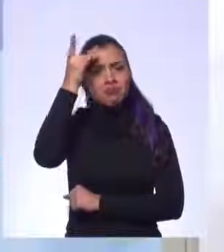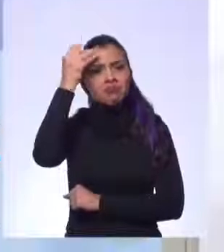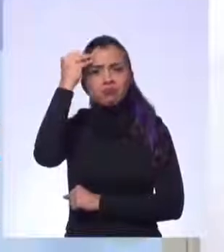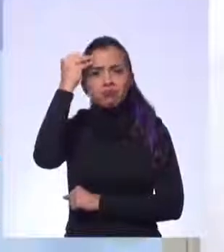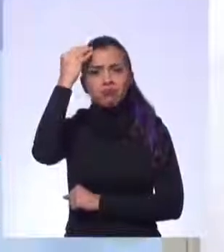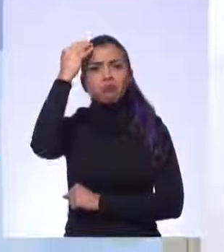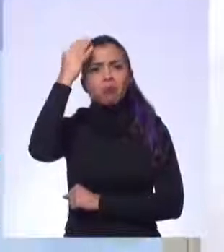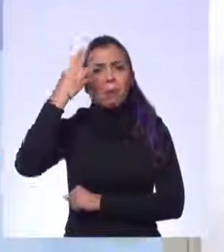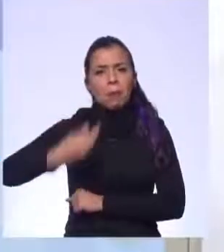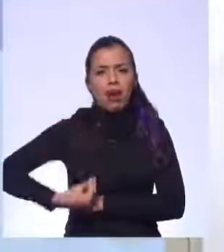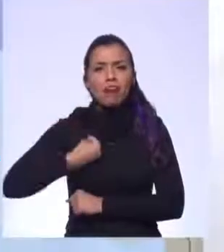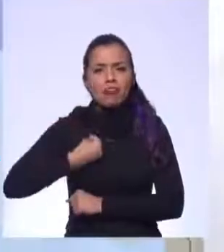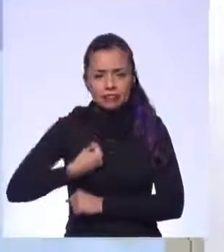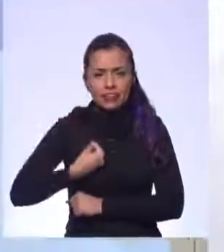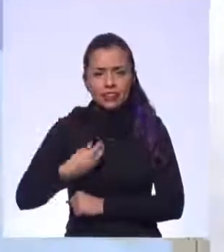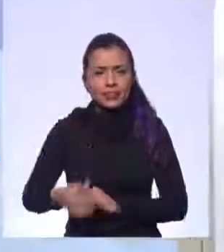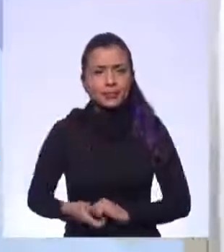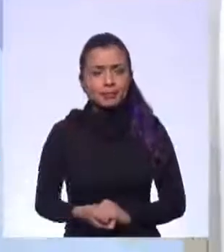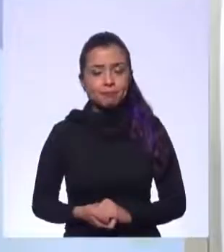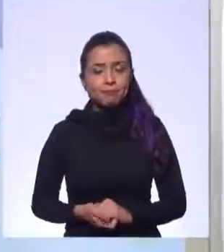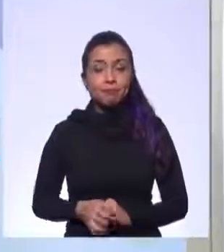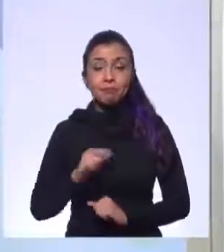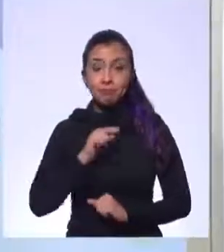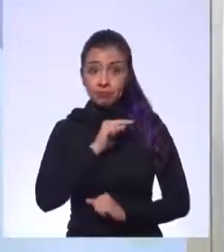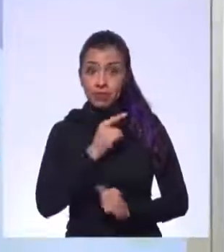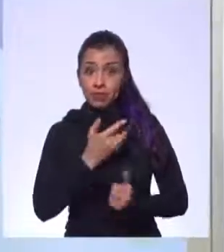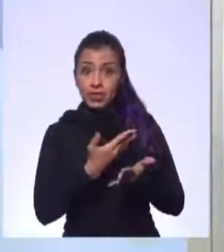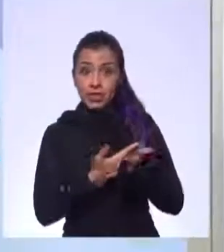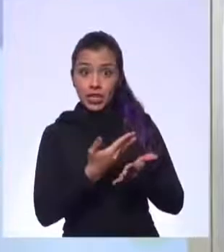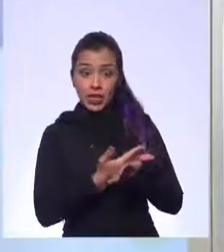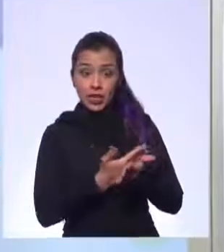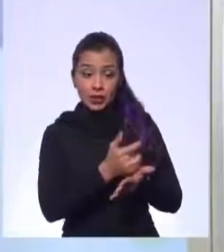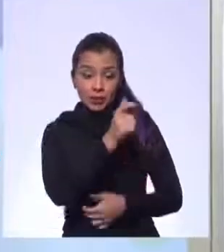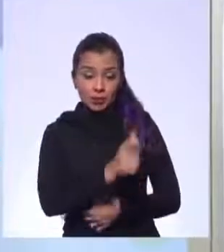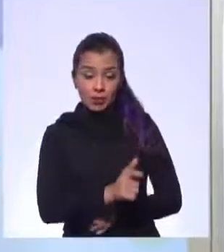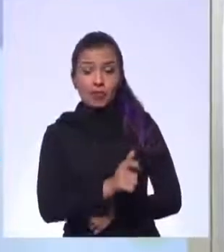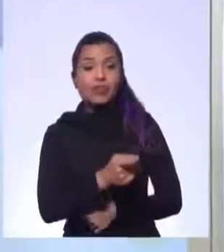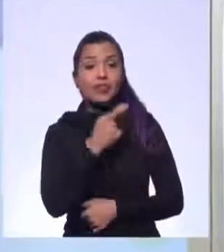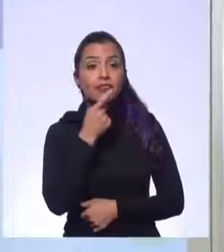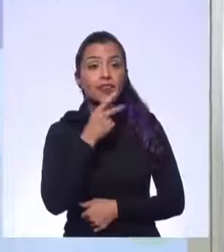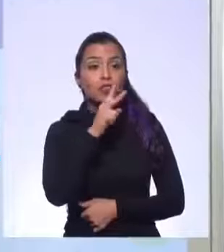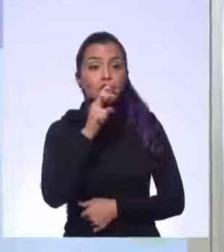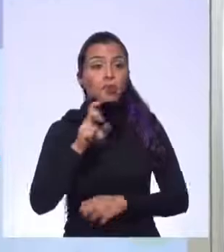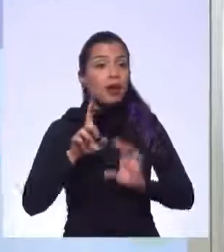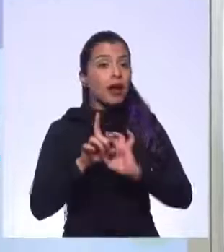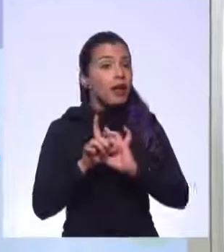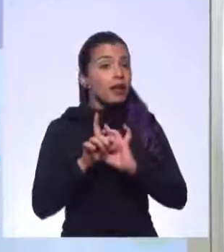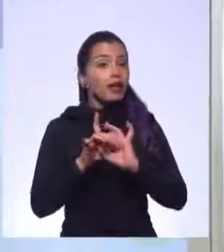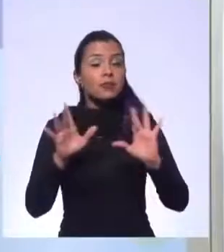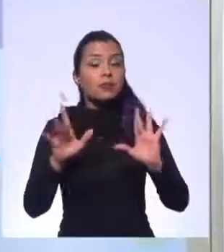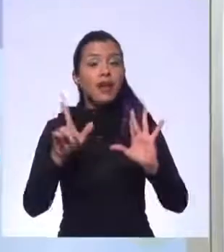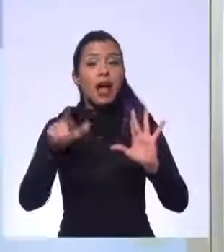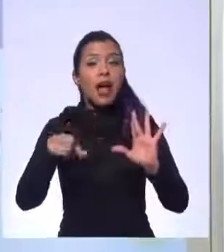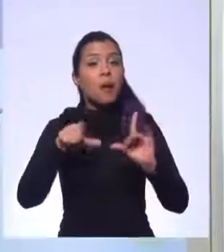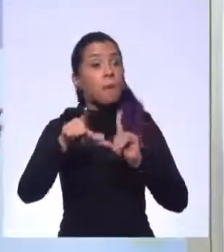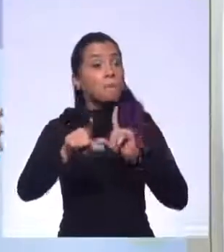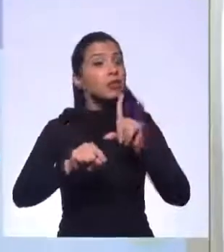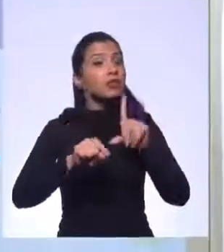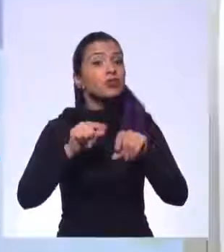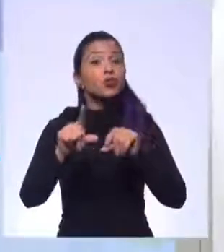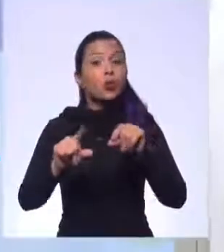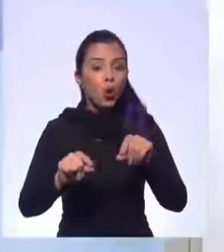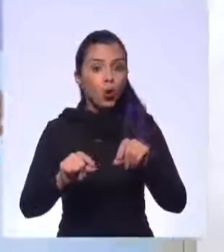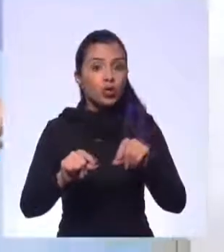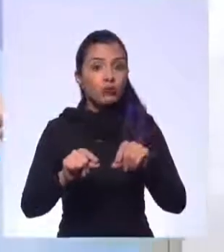o meu momento que eu estava vivendo. Nessa aula, ele dizia que a liberdade é uma escolha, né?